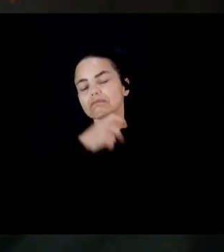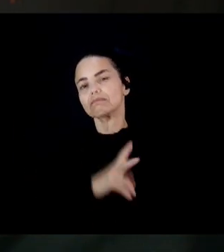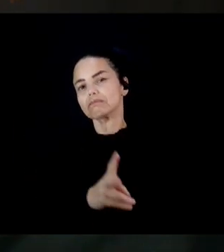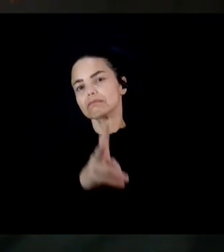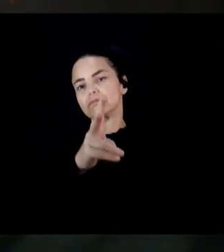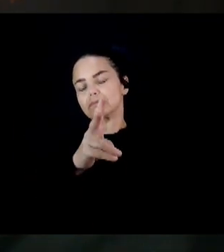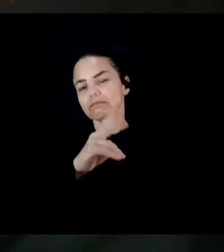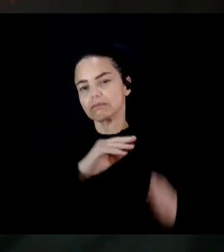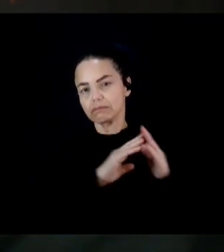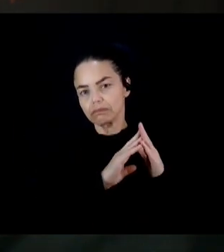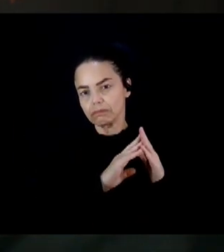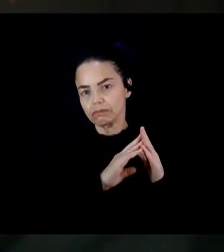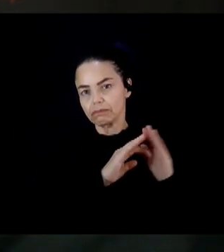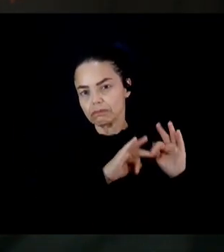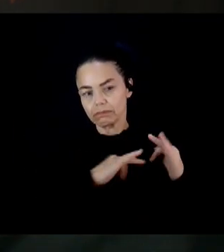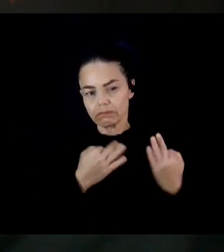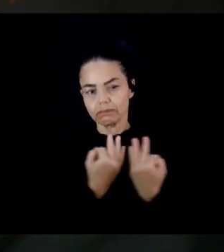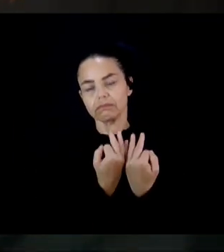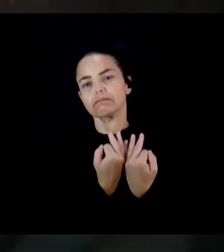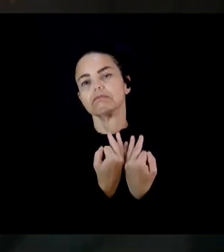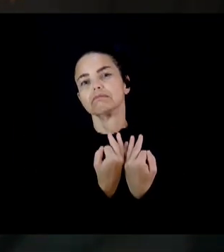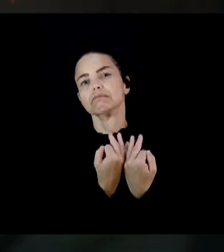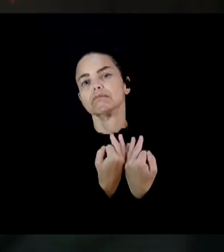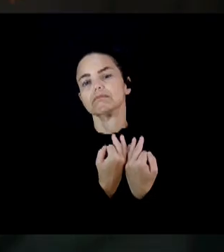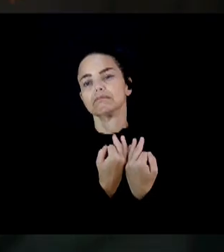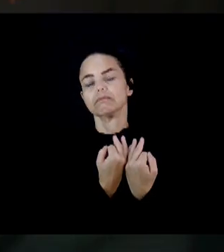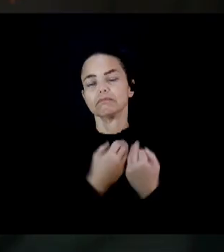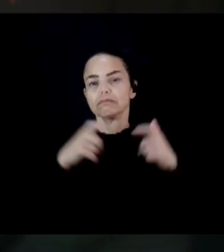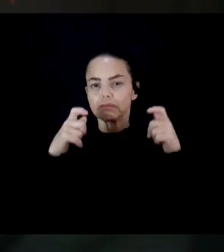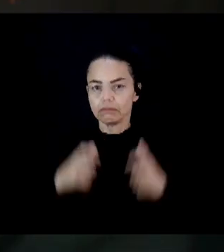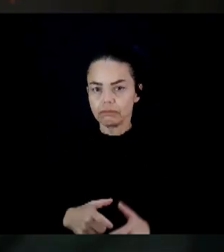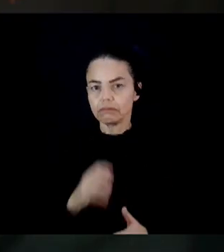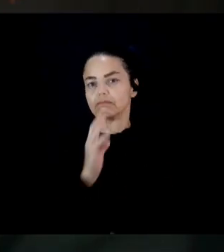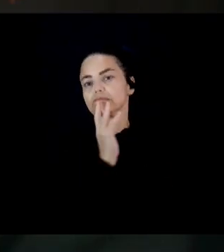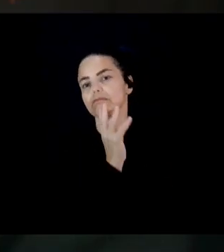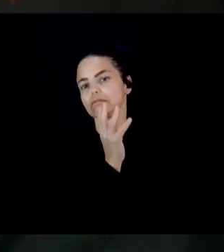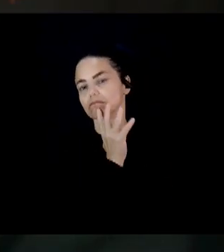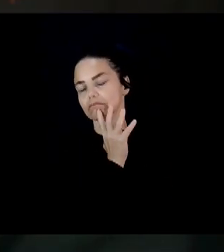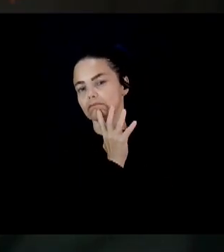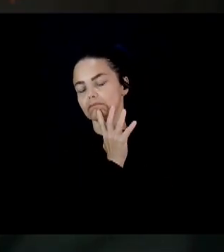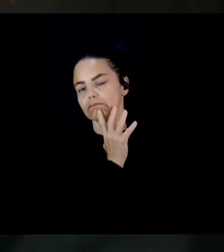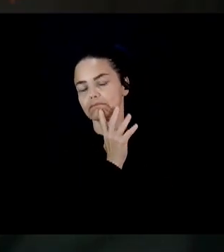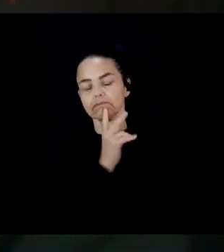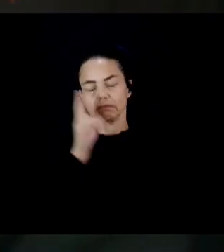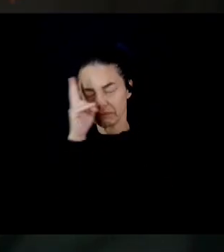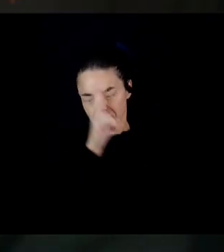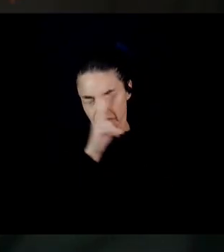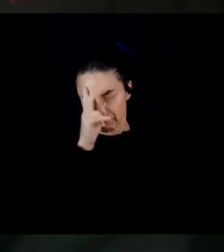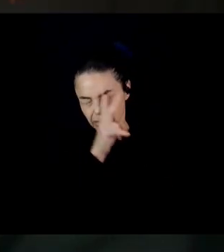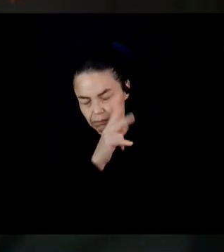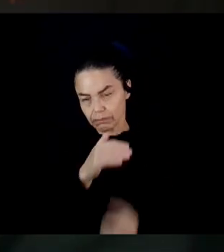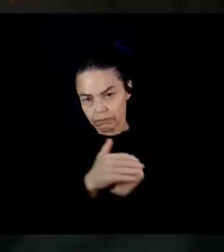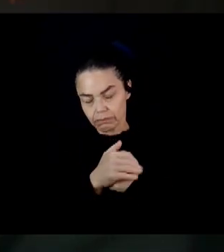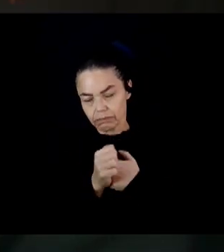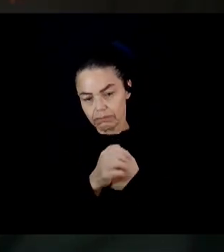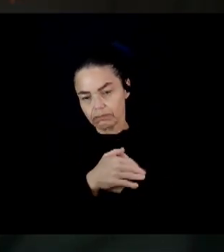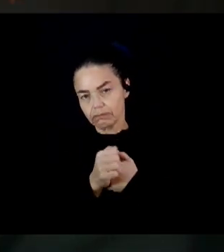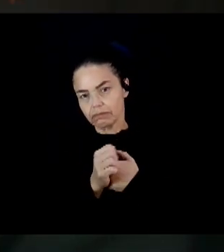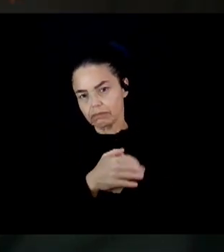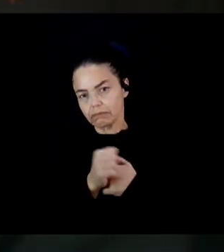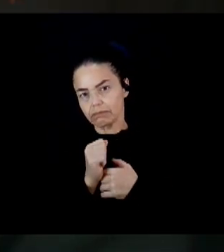residência familiar, no centro de um ambiente que conhecem, cercados de memórias e com total